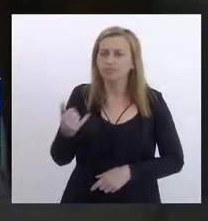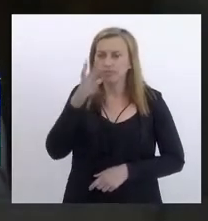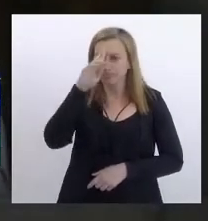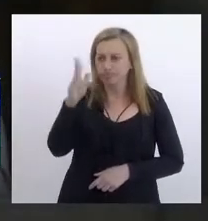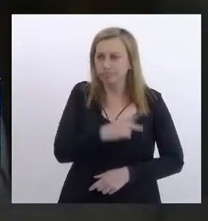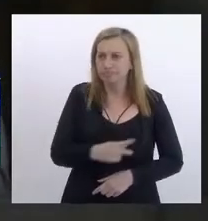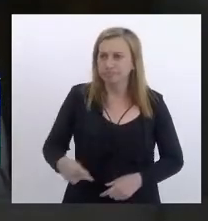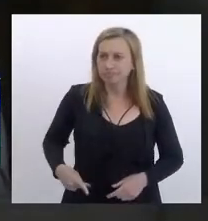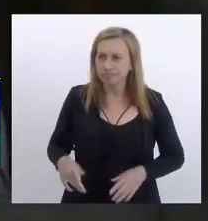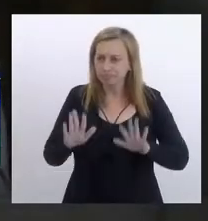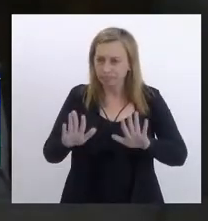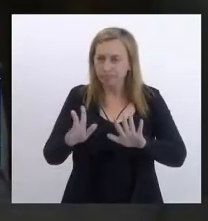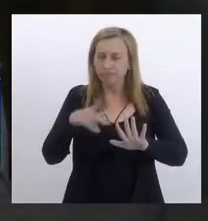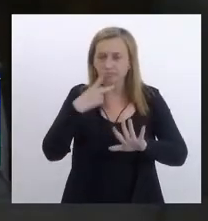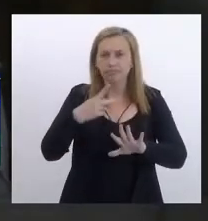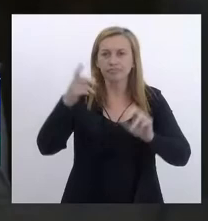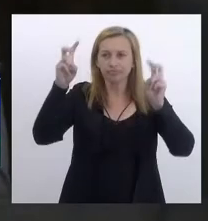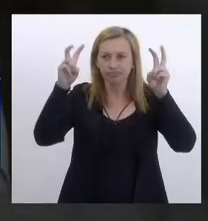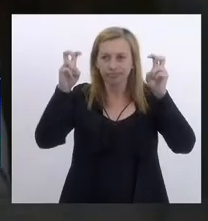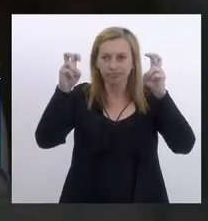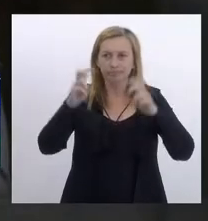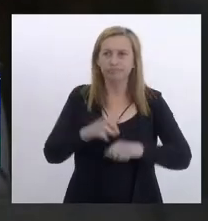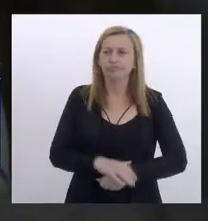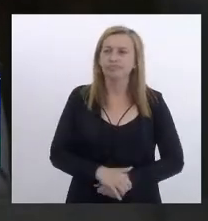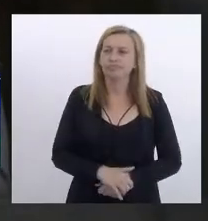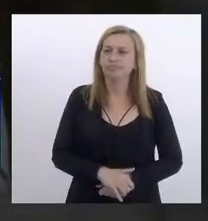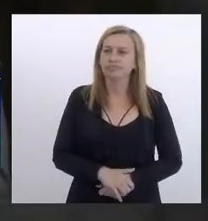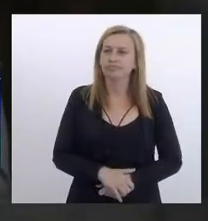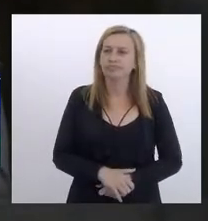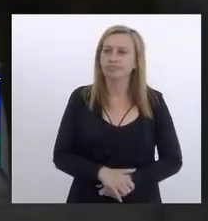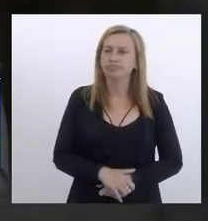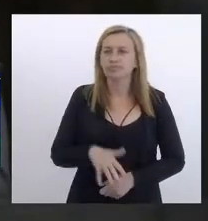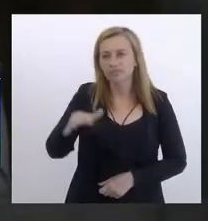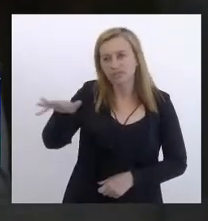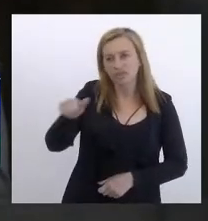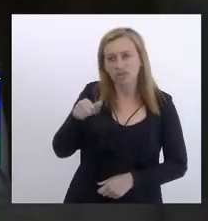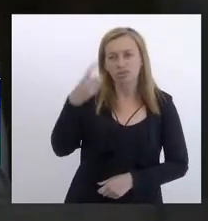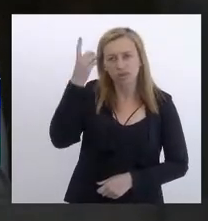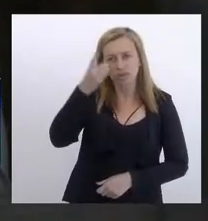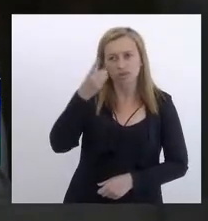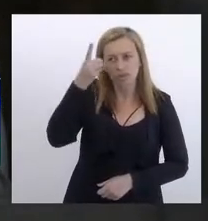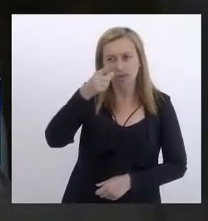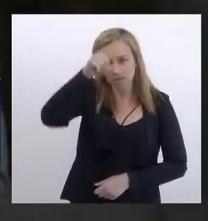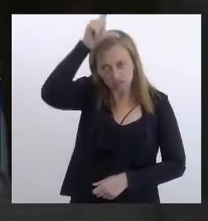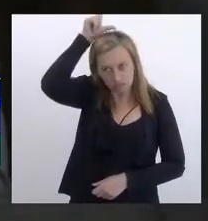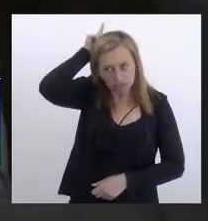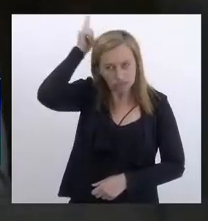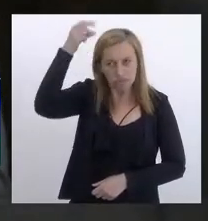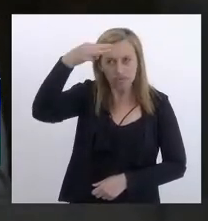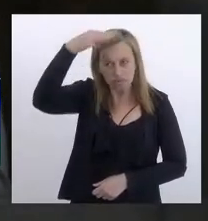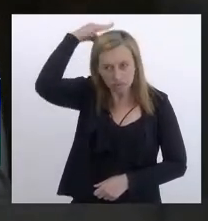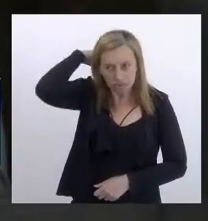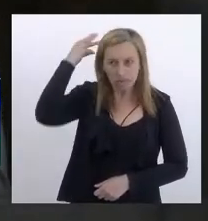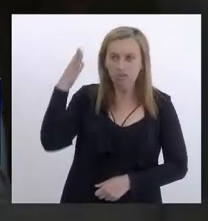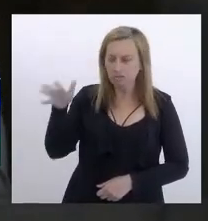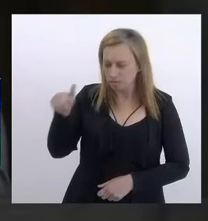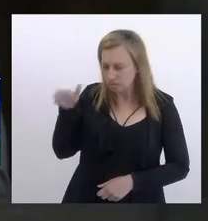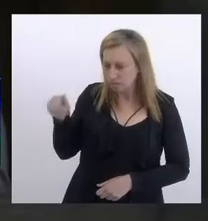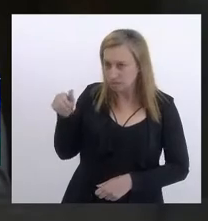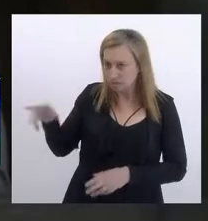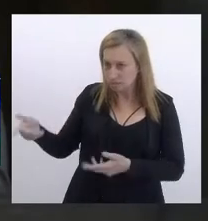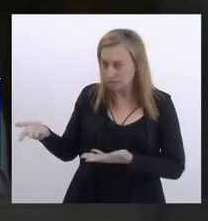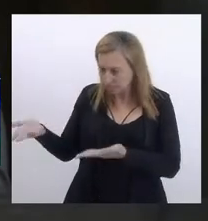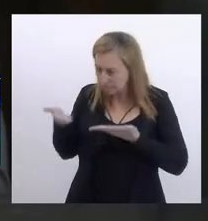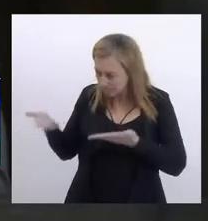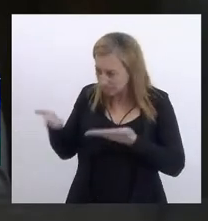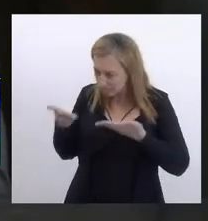Quero falar sobre um tema. Vou chamar o Luiz aqui, o Márcio, faz favor. Ok. Márcio, eu quero favor. Pedir também oficialmente a presença da